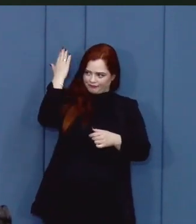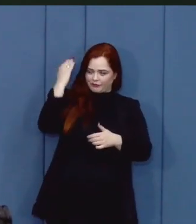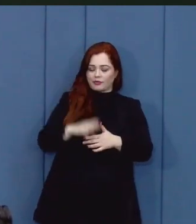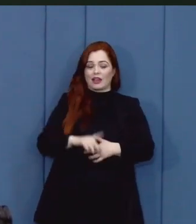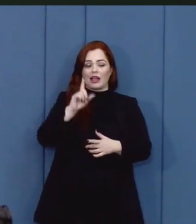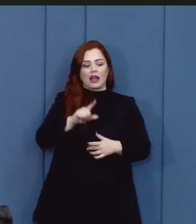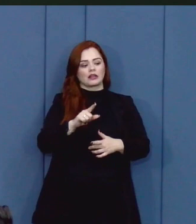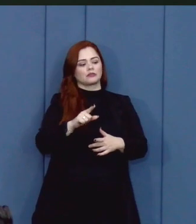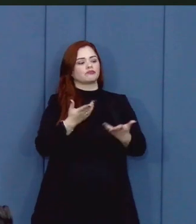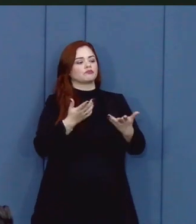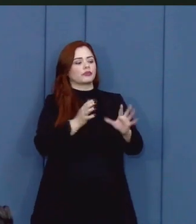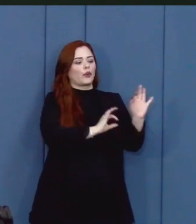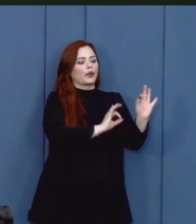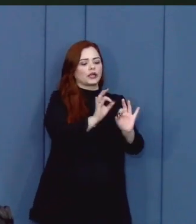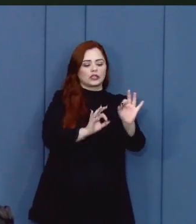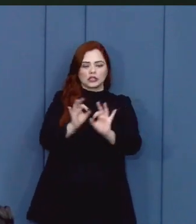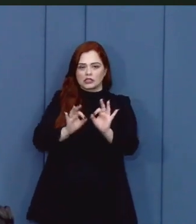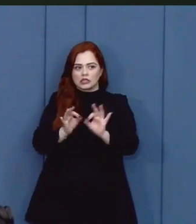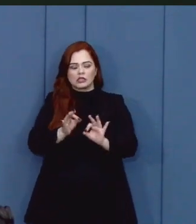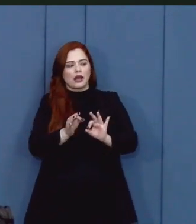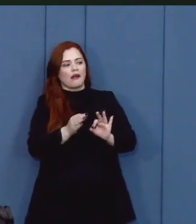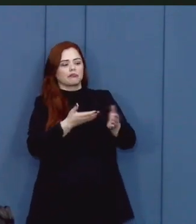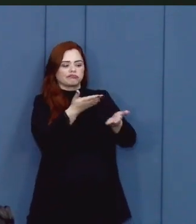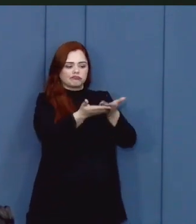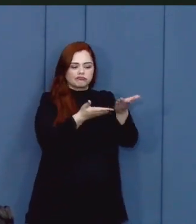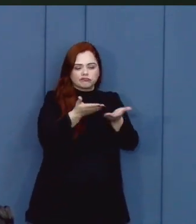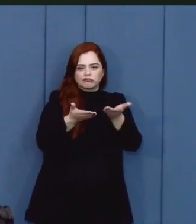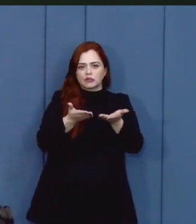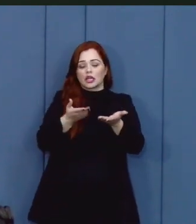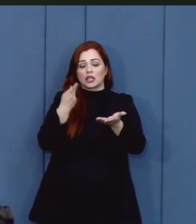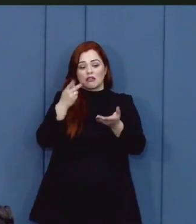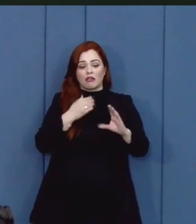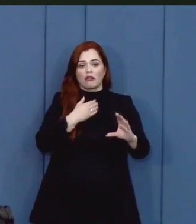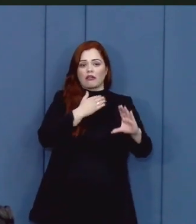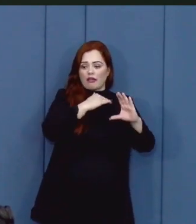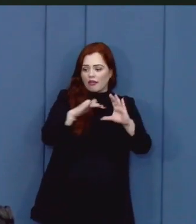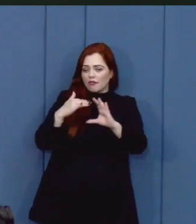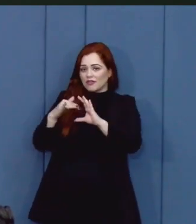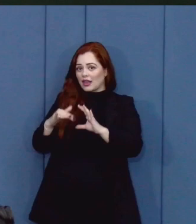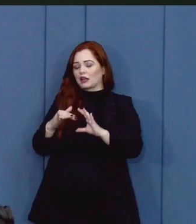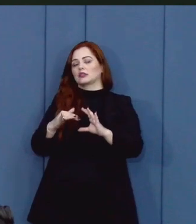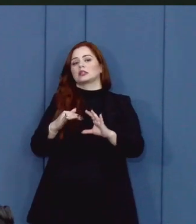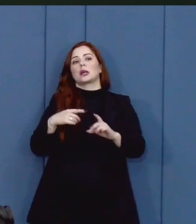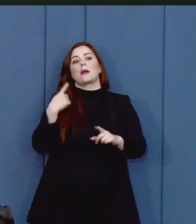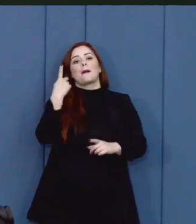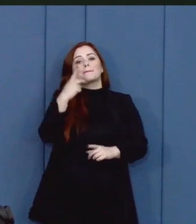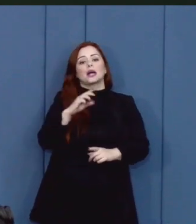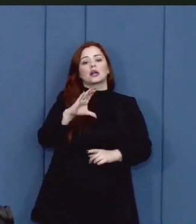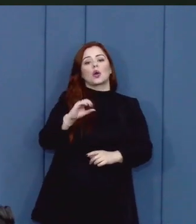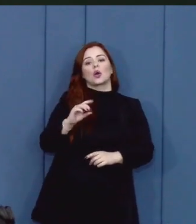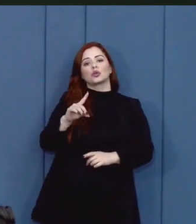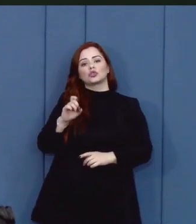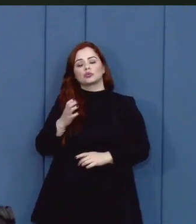fazer recomendações, fazia avaliações e fazia recomendações que são encaminhadas ao Códex Alimentários. E